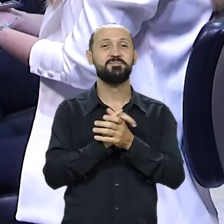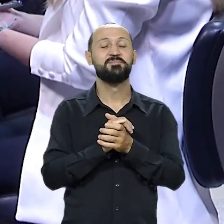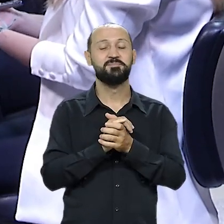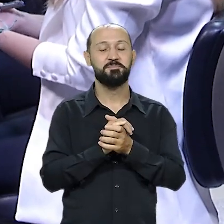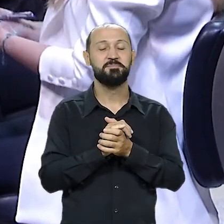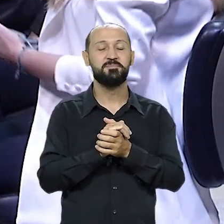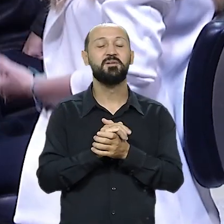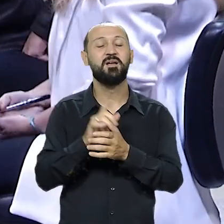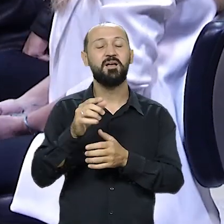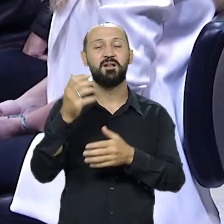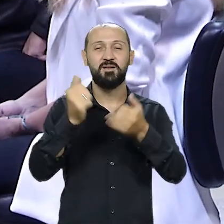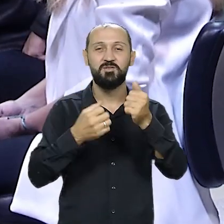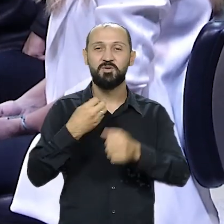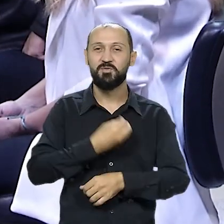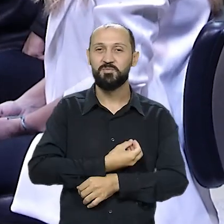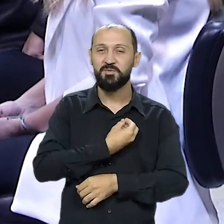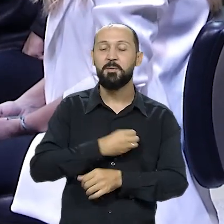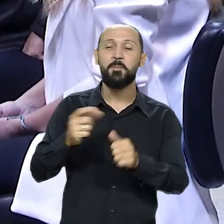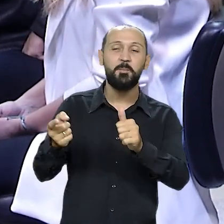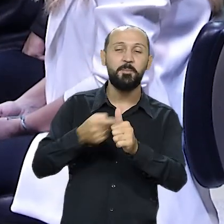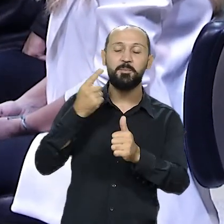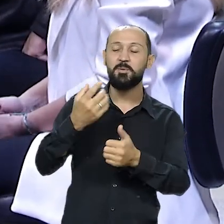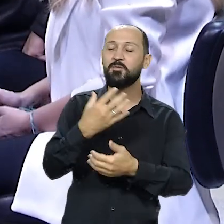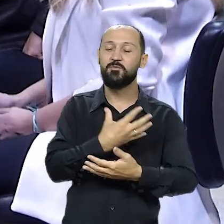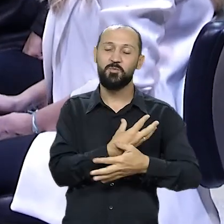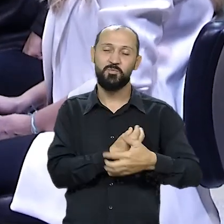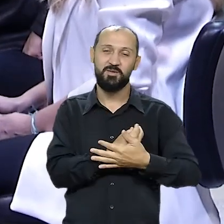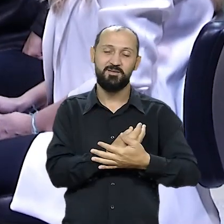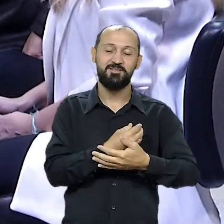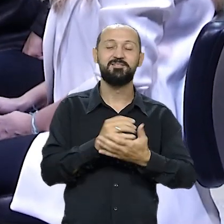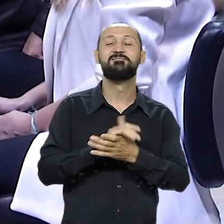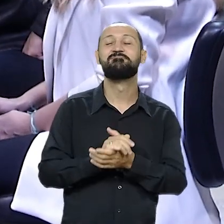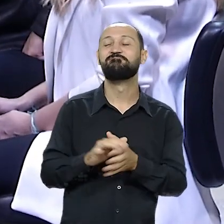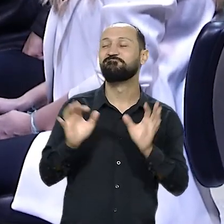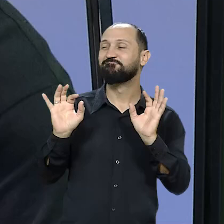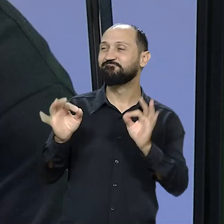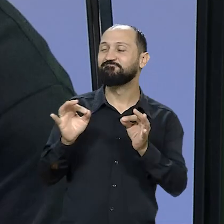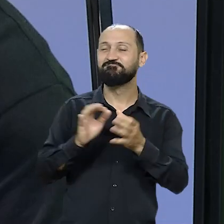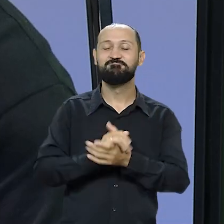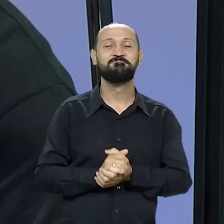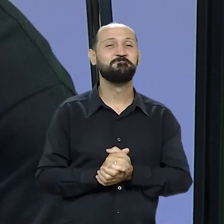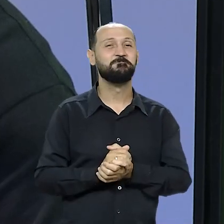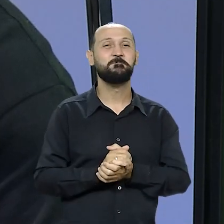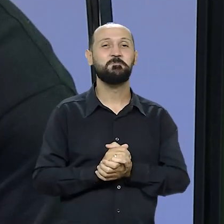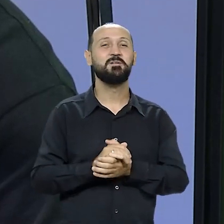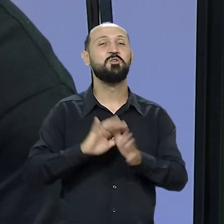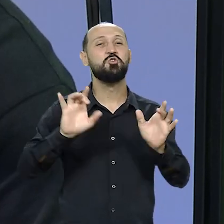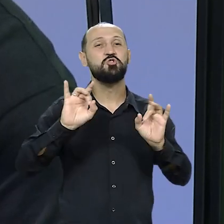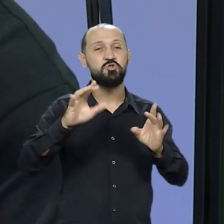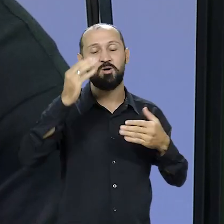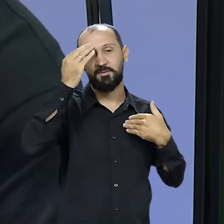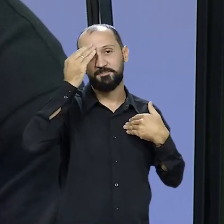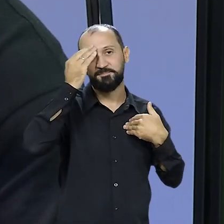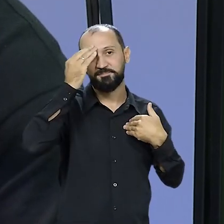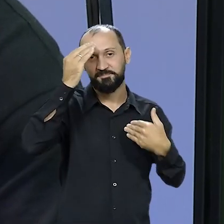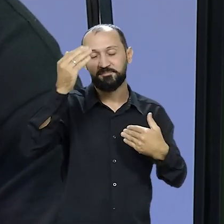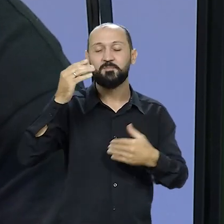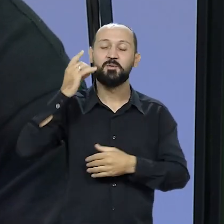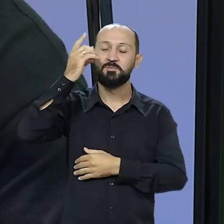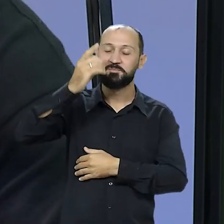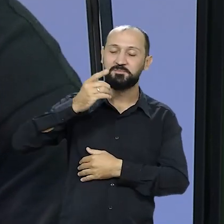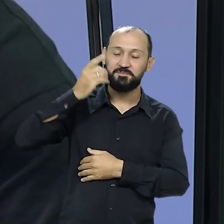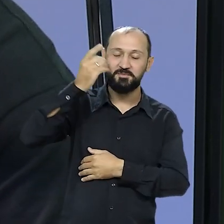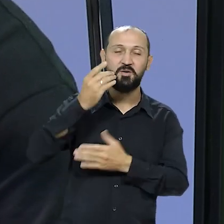vida. Você nasceu, a primeira coisa que você bebeu foi leite. Com certeza. Então, só agradecer, deputado,